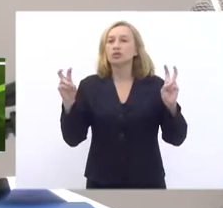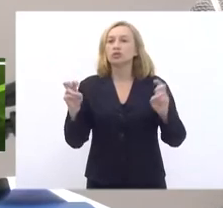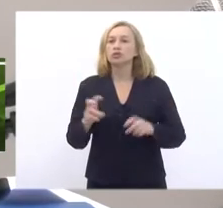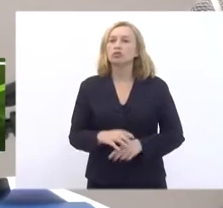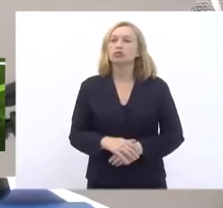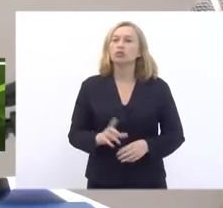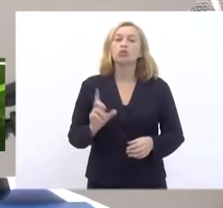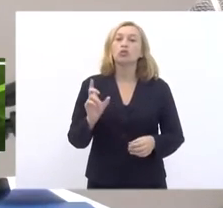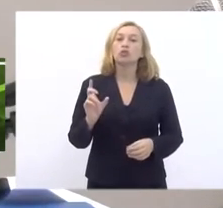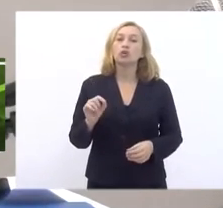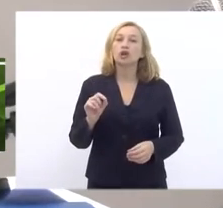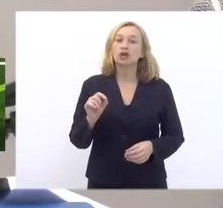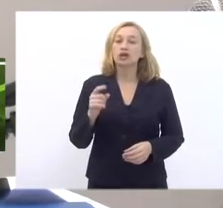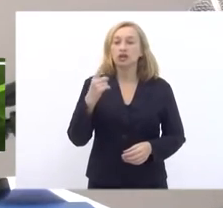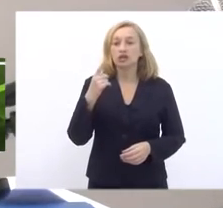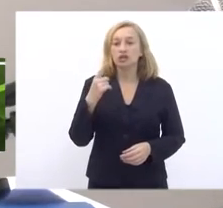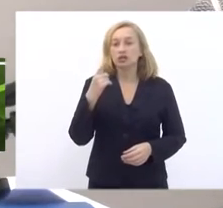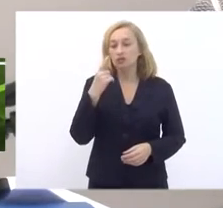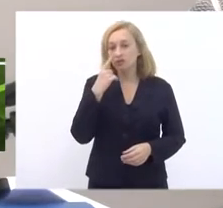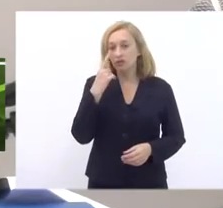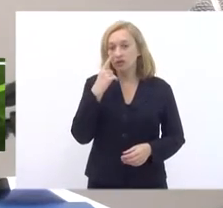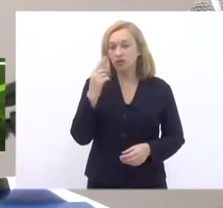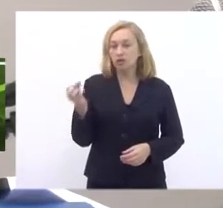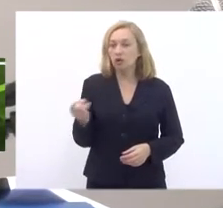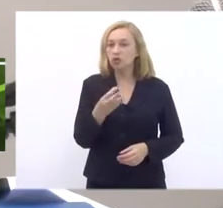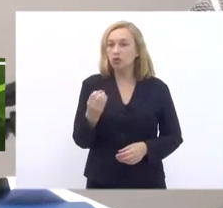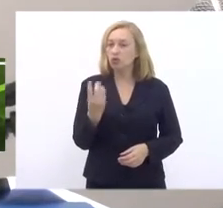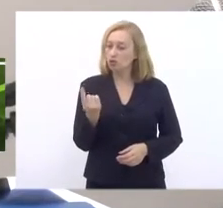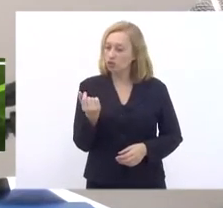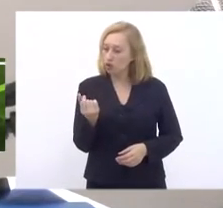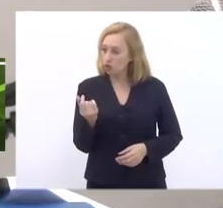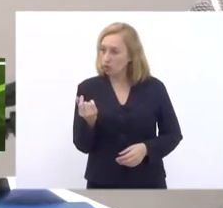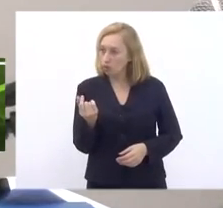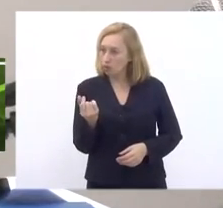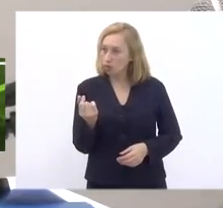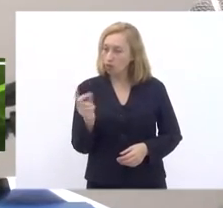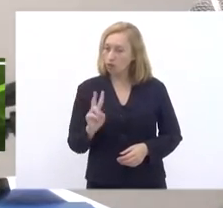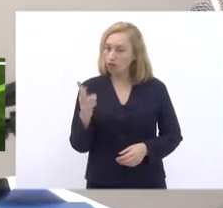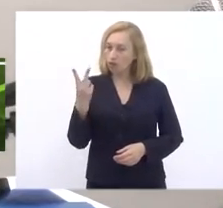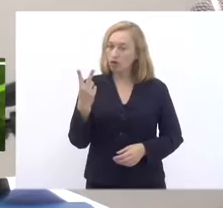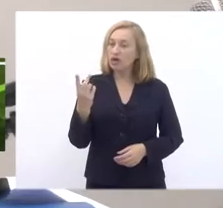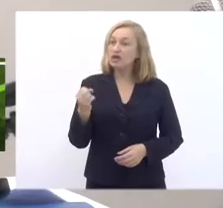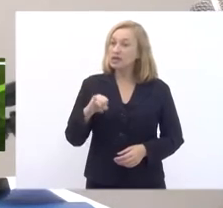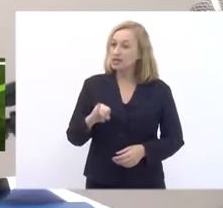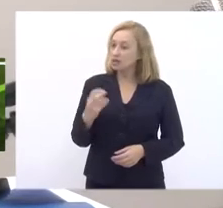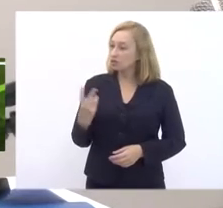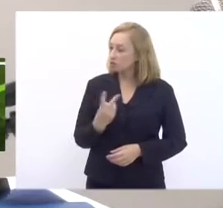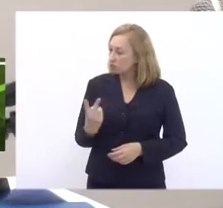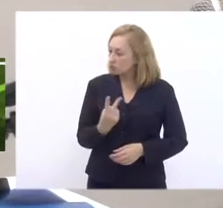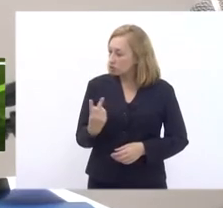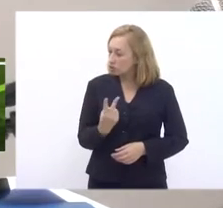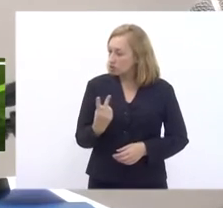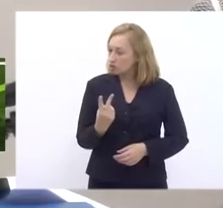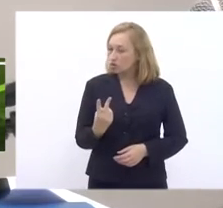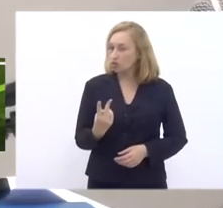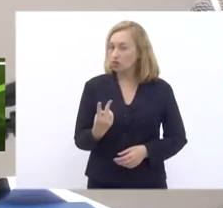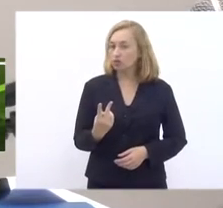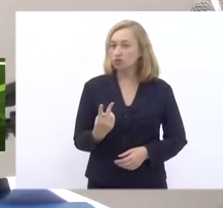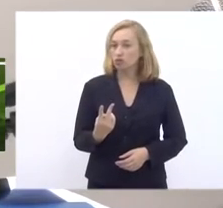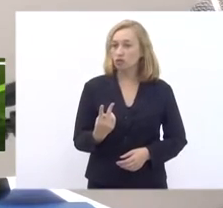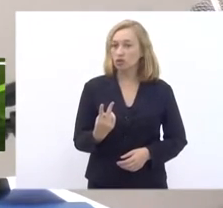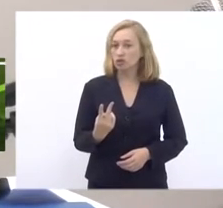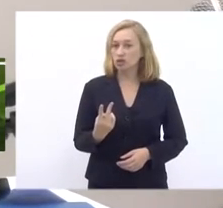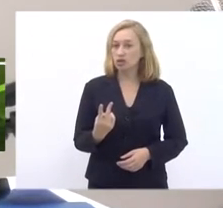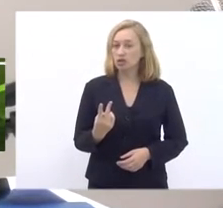A questão do que está previsto para a nova tarifa, se ainda a intenção das partes, né, de majorá-la